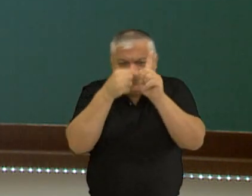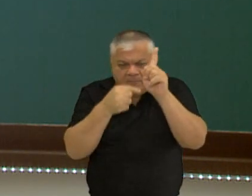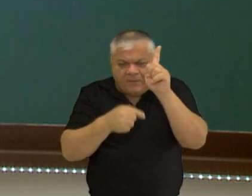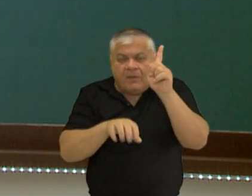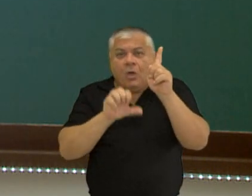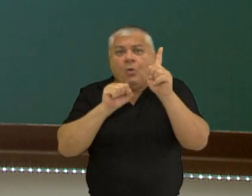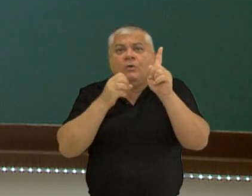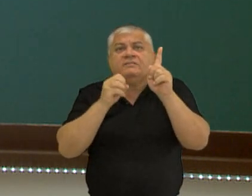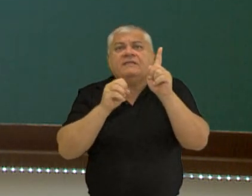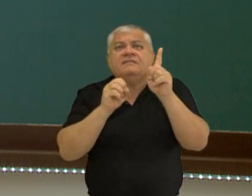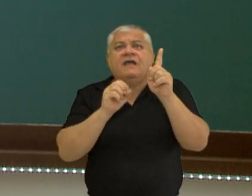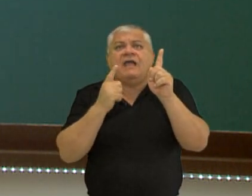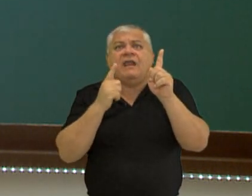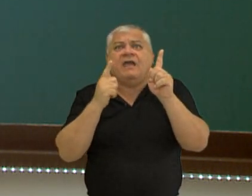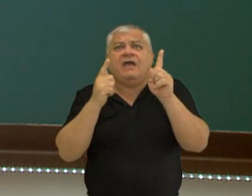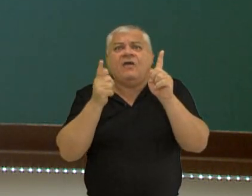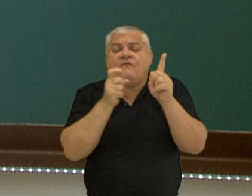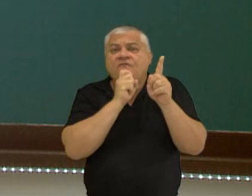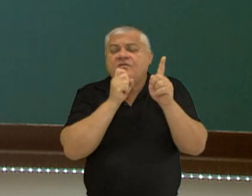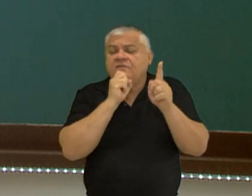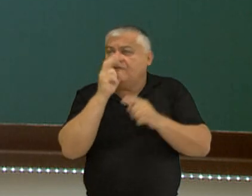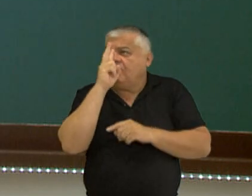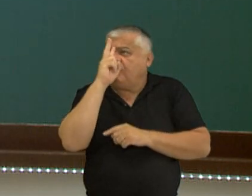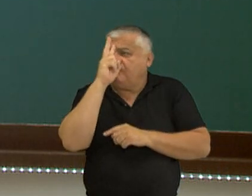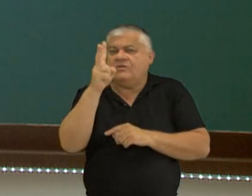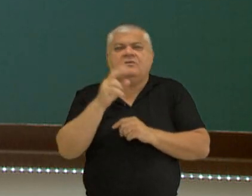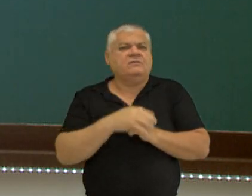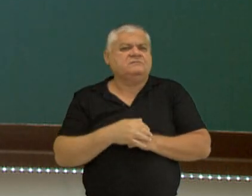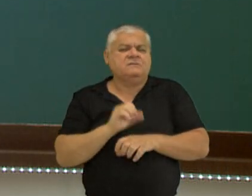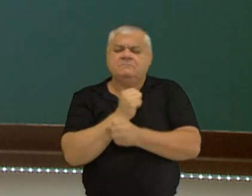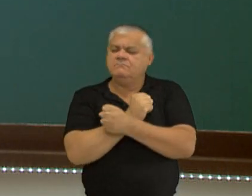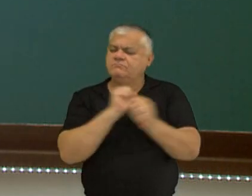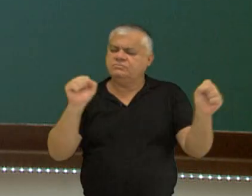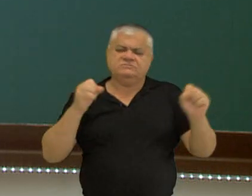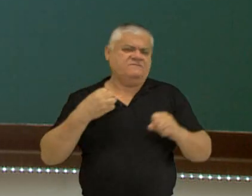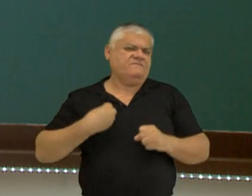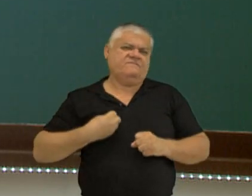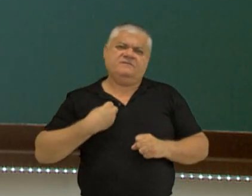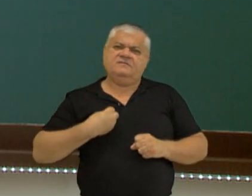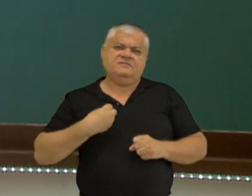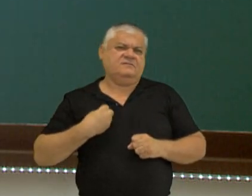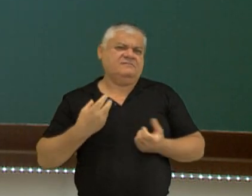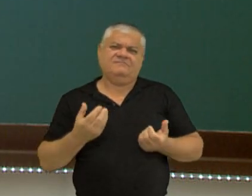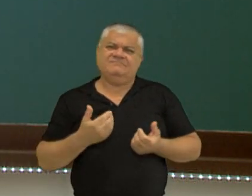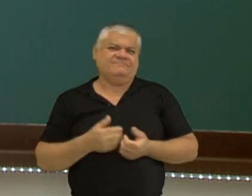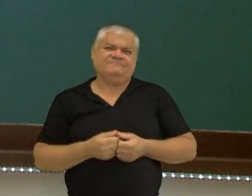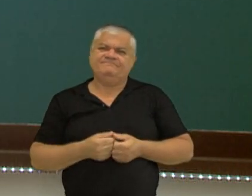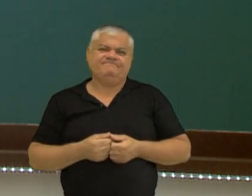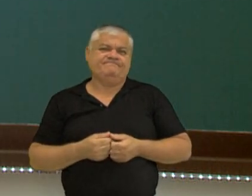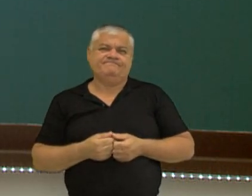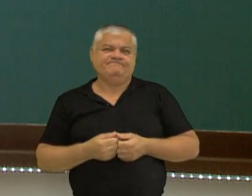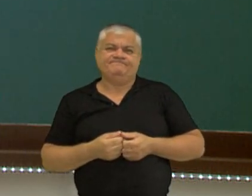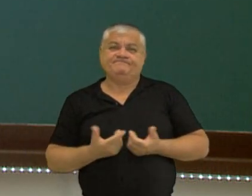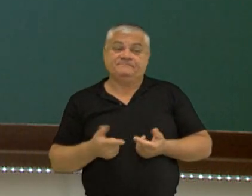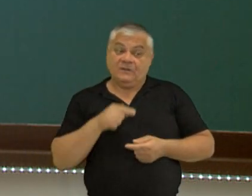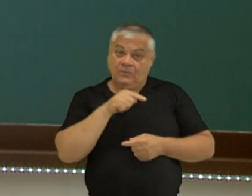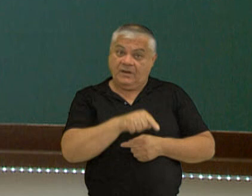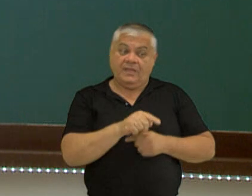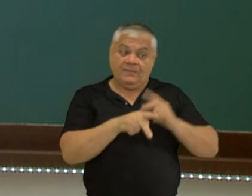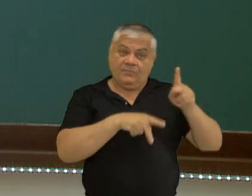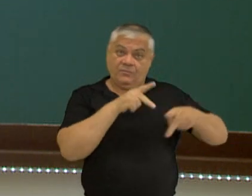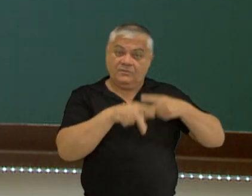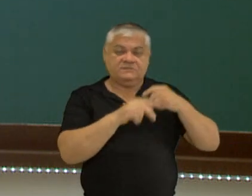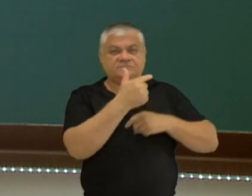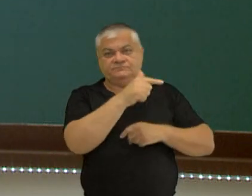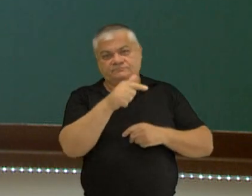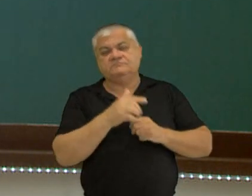graus nos períodos de inverno da Antártida. Então é uma temperatura praticamente impossível do ser humano sobreviver. Por isso que não tem população